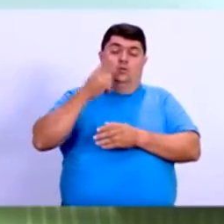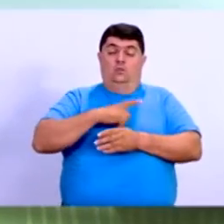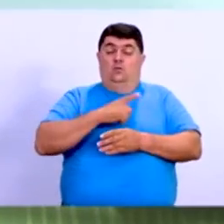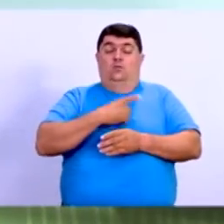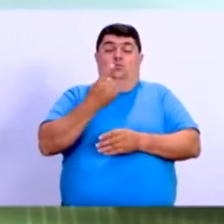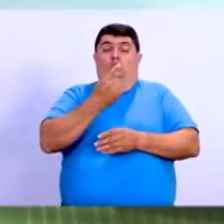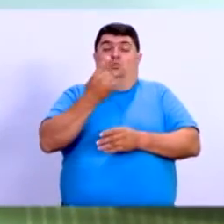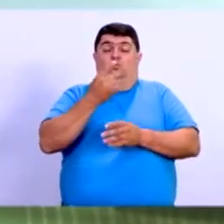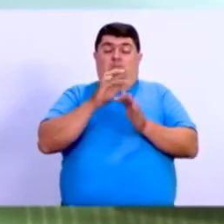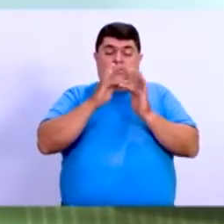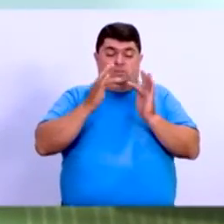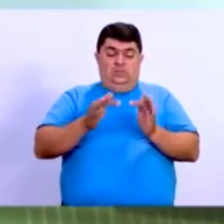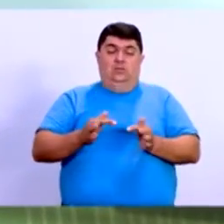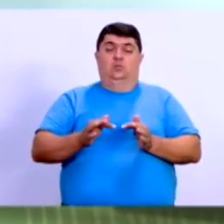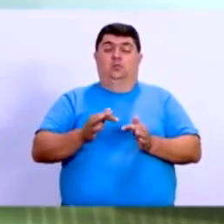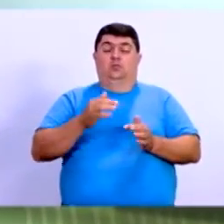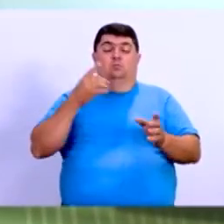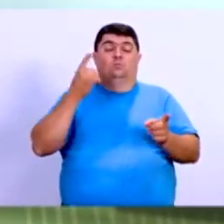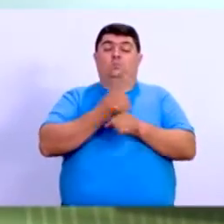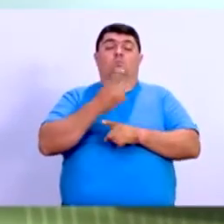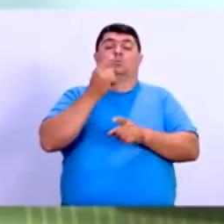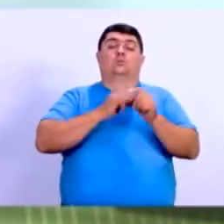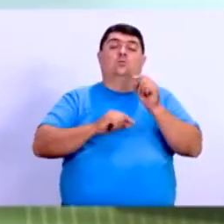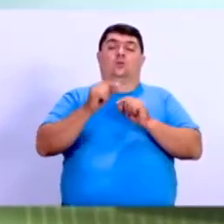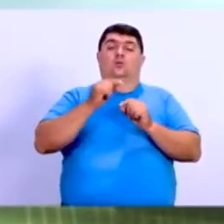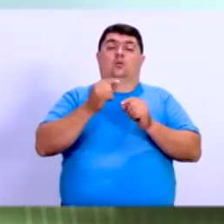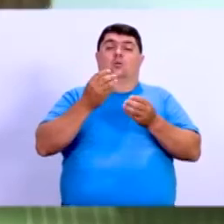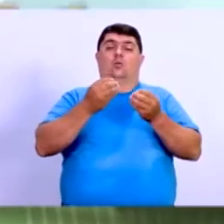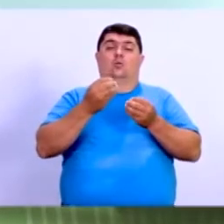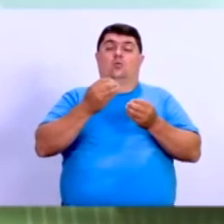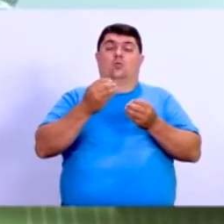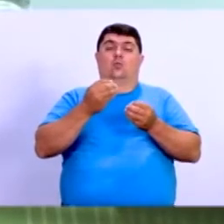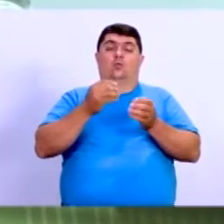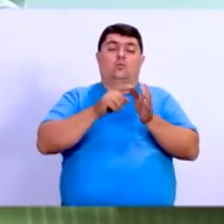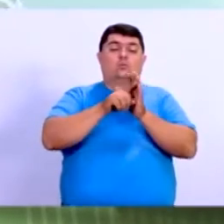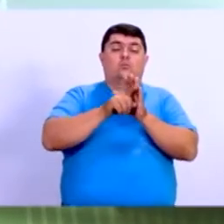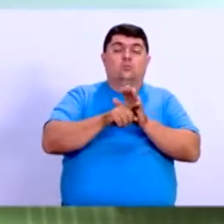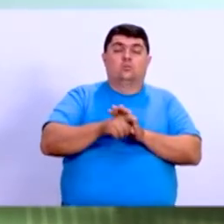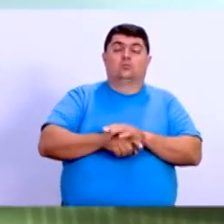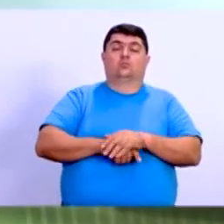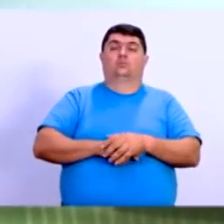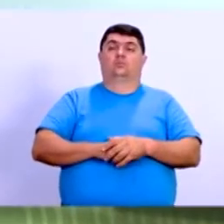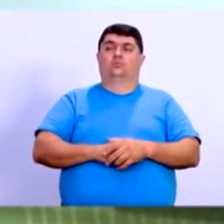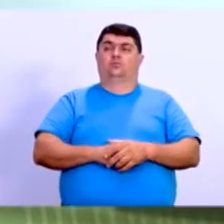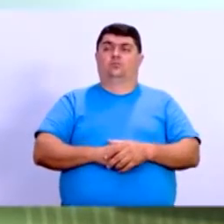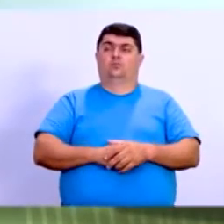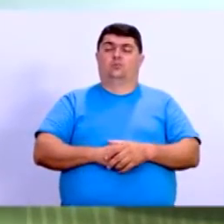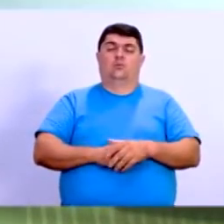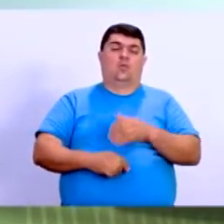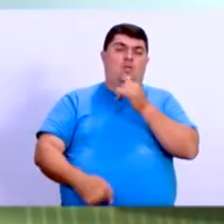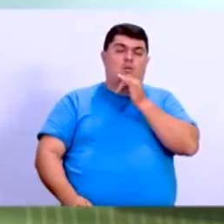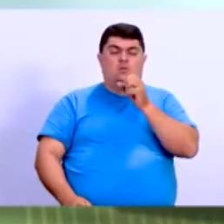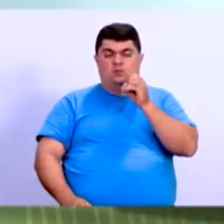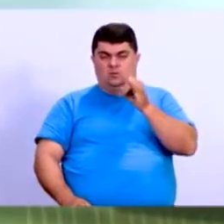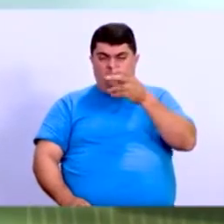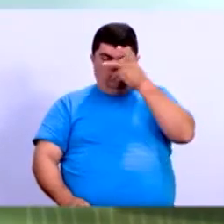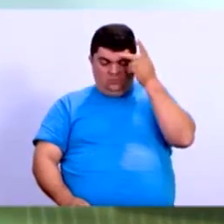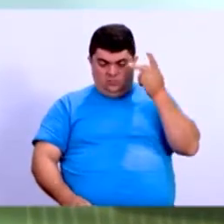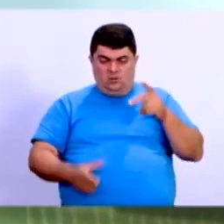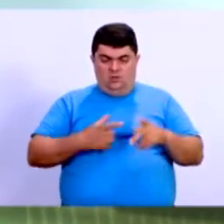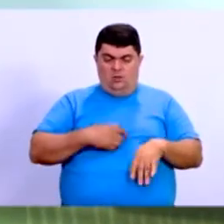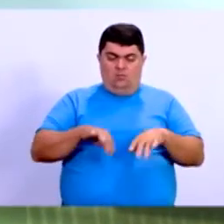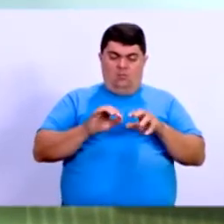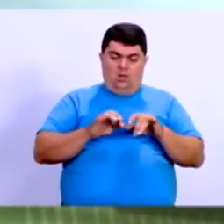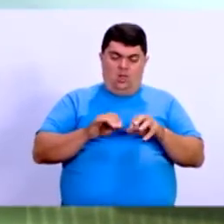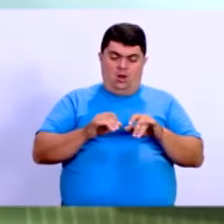forma simples de você descobrir com quem que você está falando ali dentro, tá? Se o usuário ele está tendo que